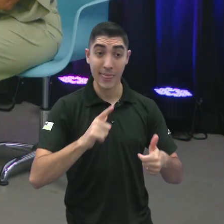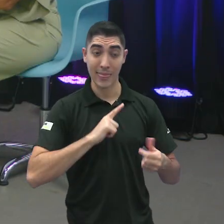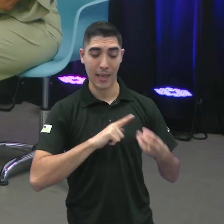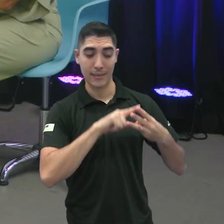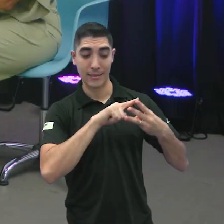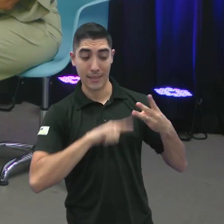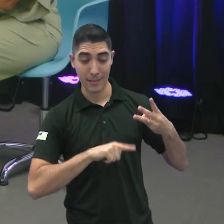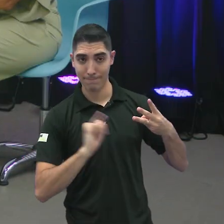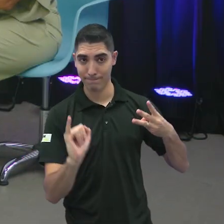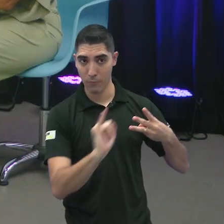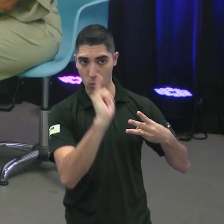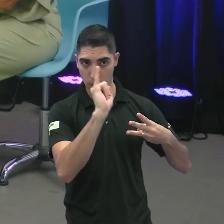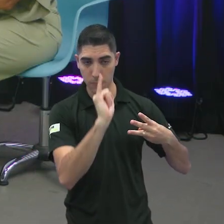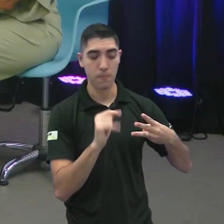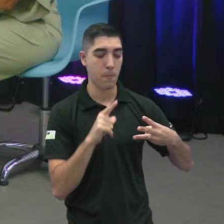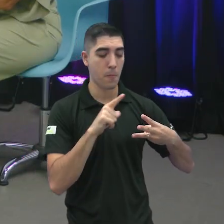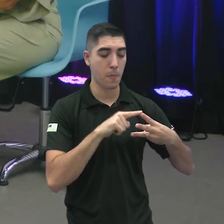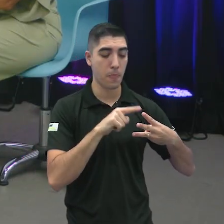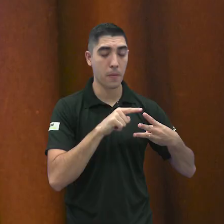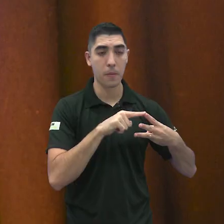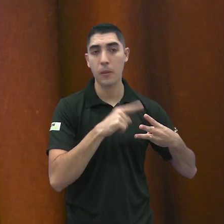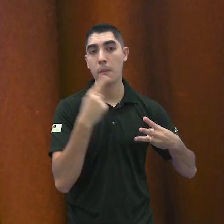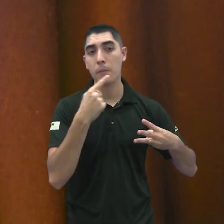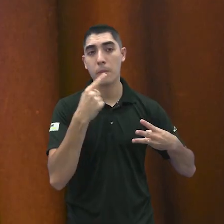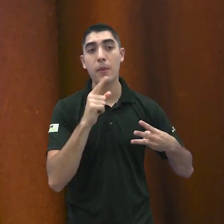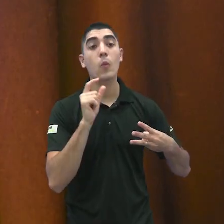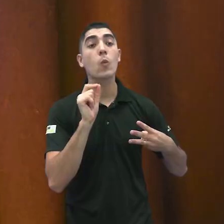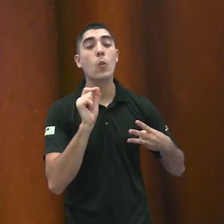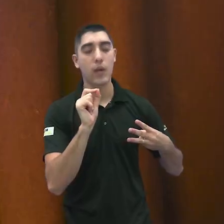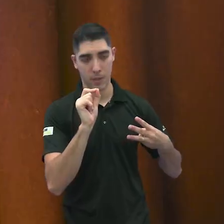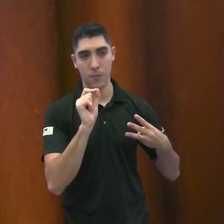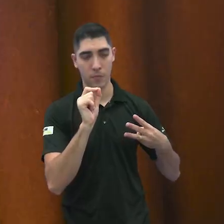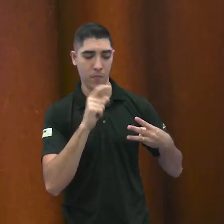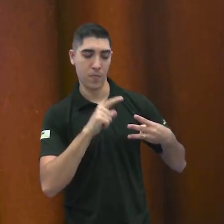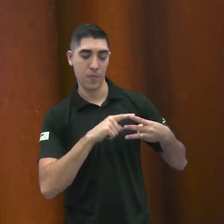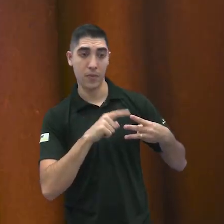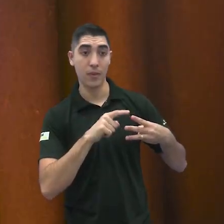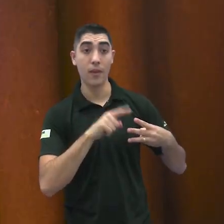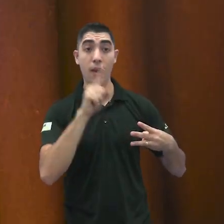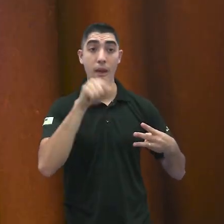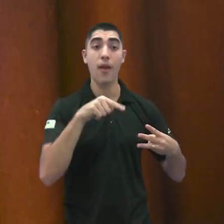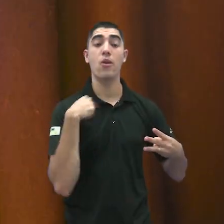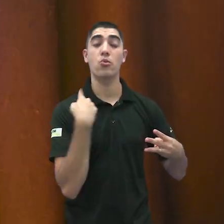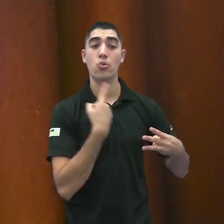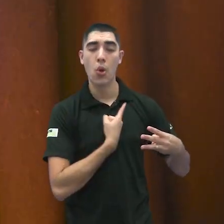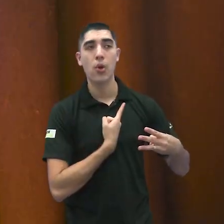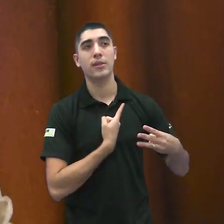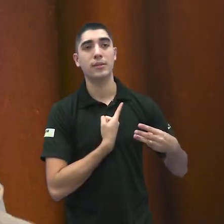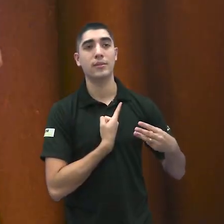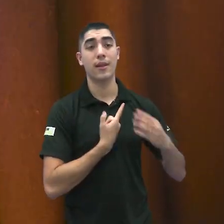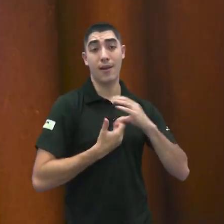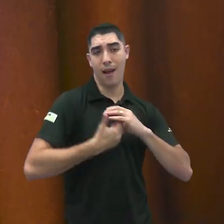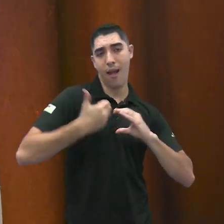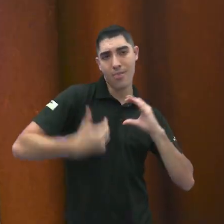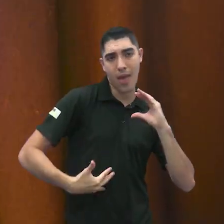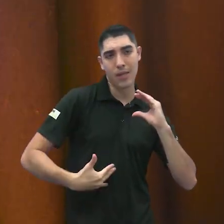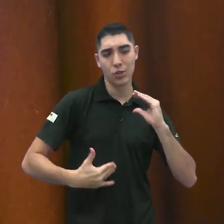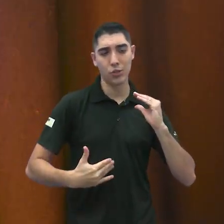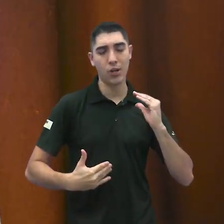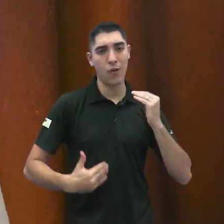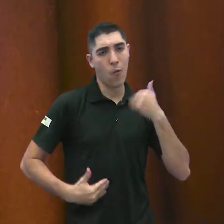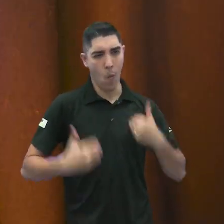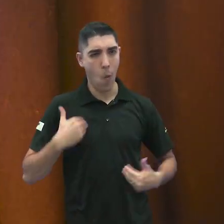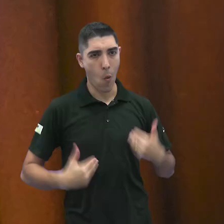tripé. Primeira parte desse tripé, a primeira perninha desse tripé são os nossos aspectos biológicos,